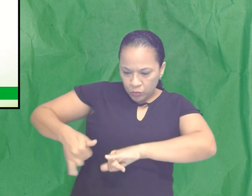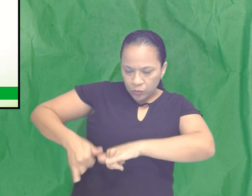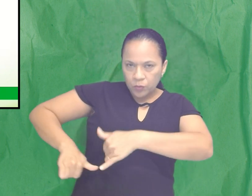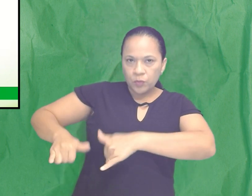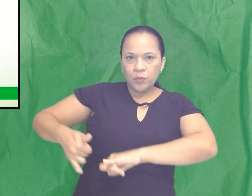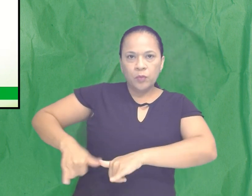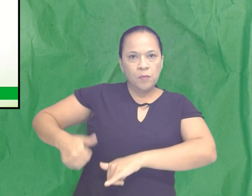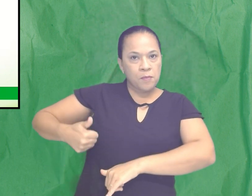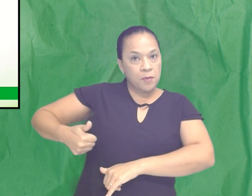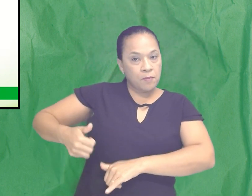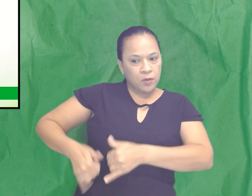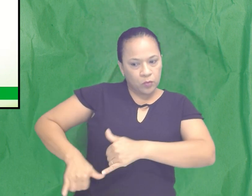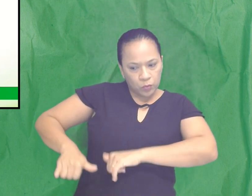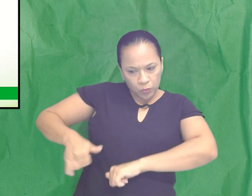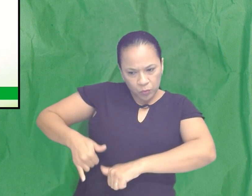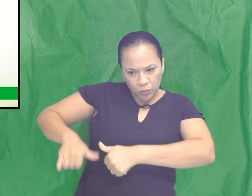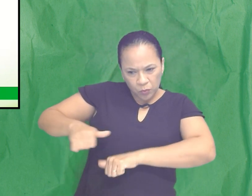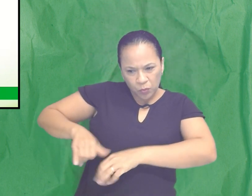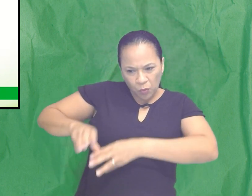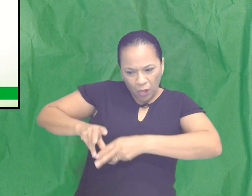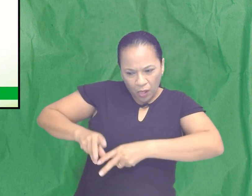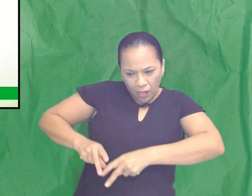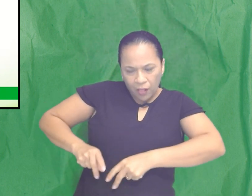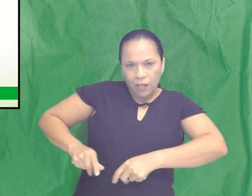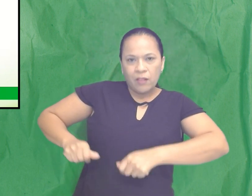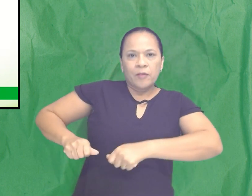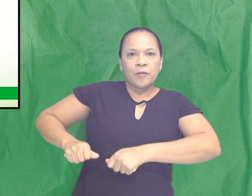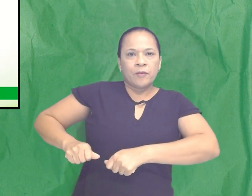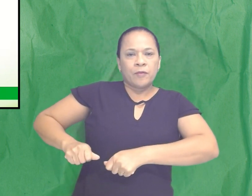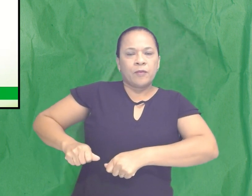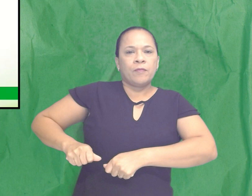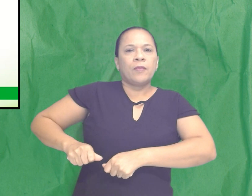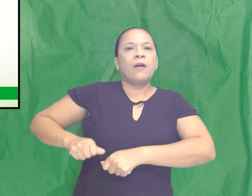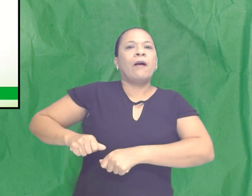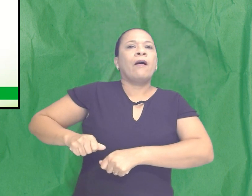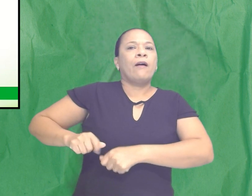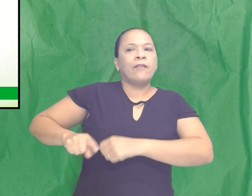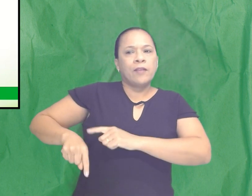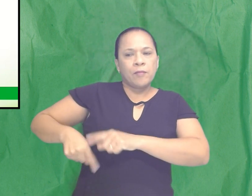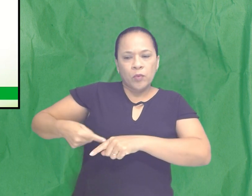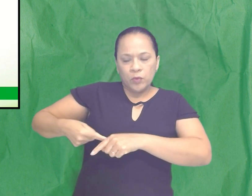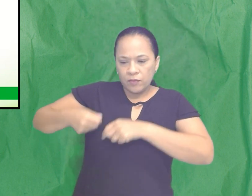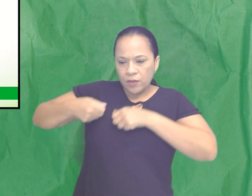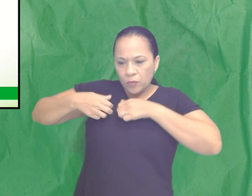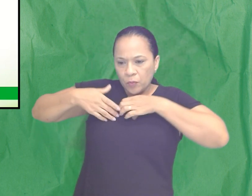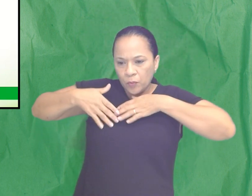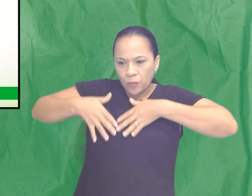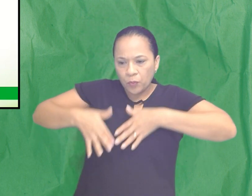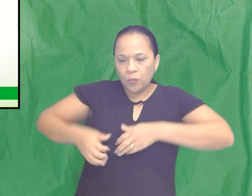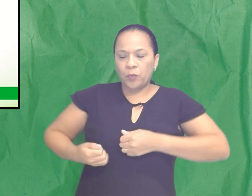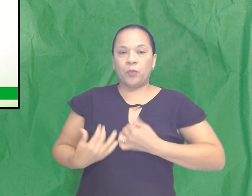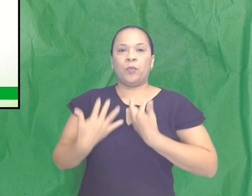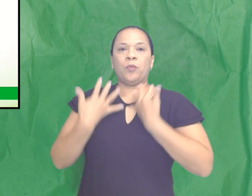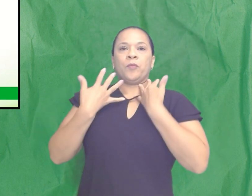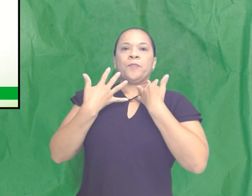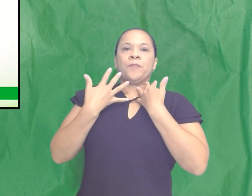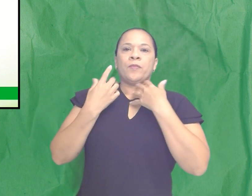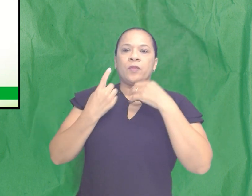primeira passagem, ele será degradado até ele atingir a circulação